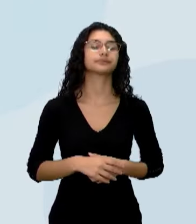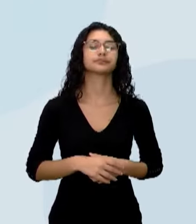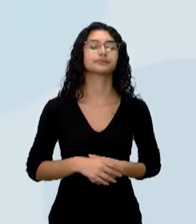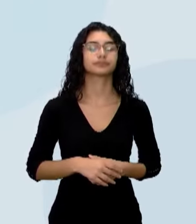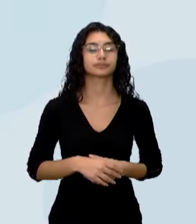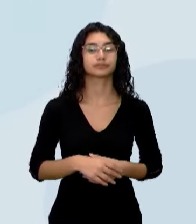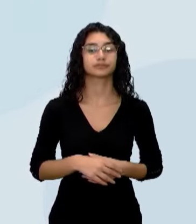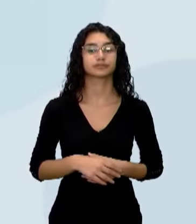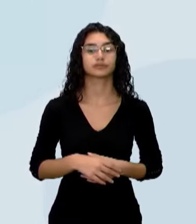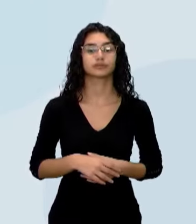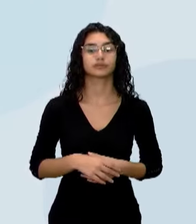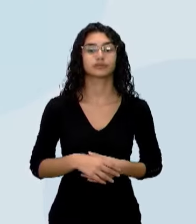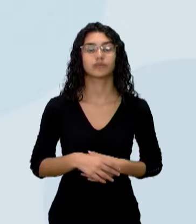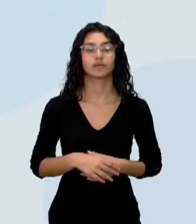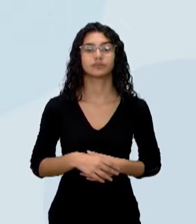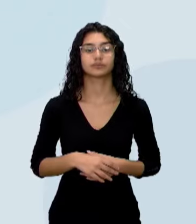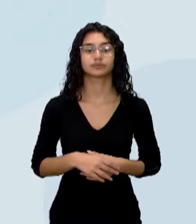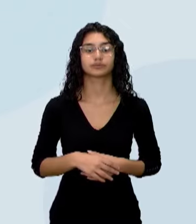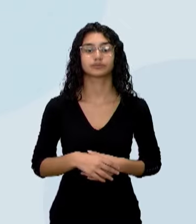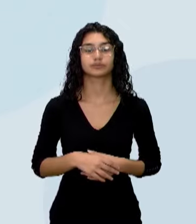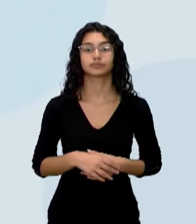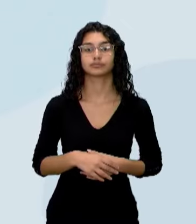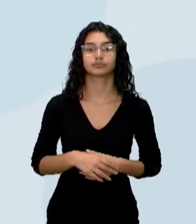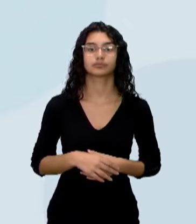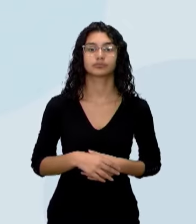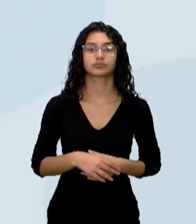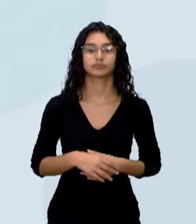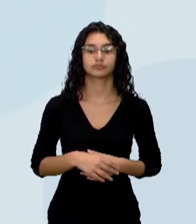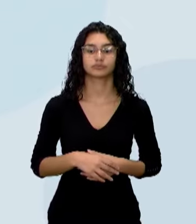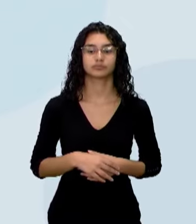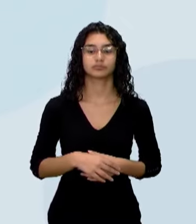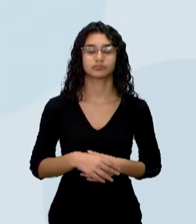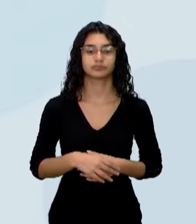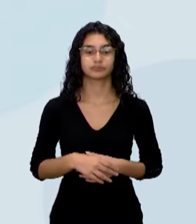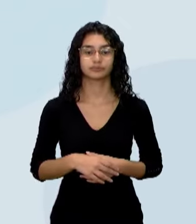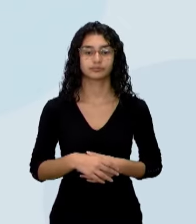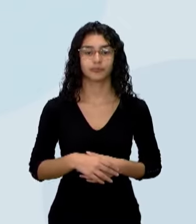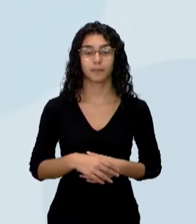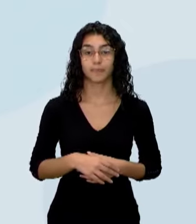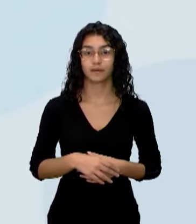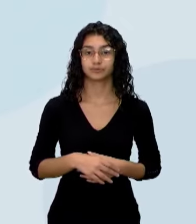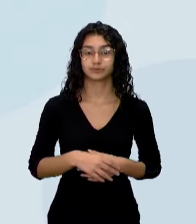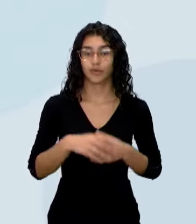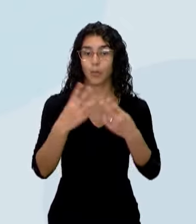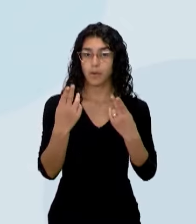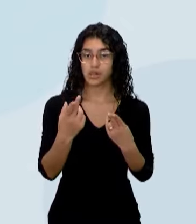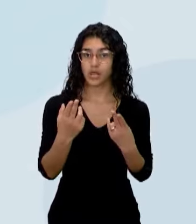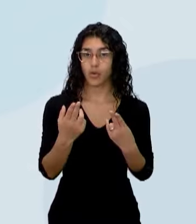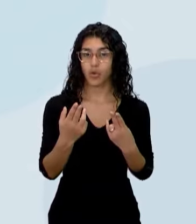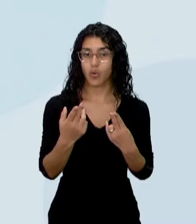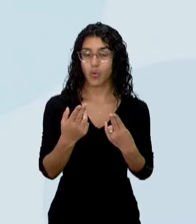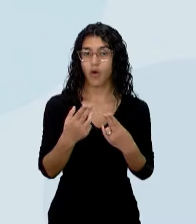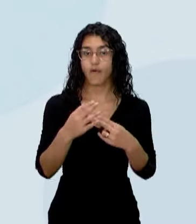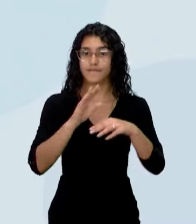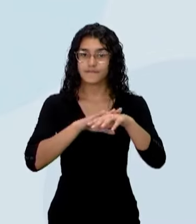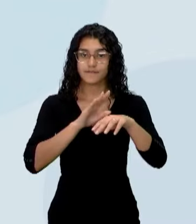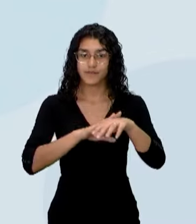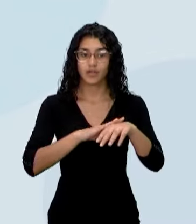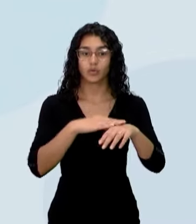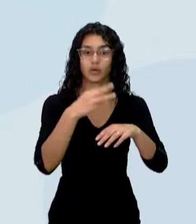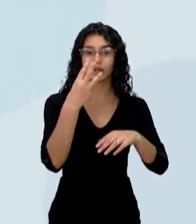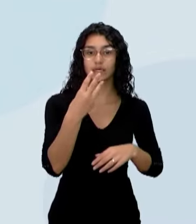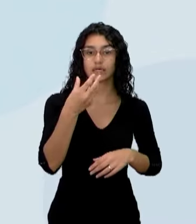bem. Vou passar um tracinho porque eu vou escrever uma razão. Tá bom. Tá? Muito bem. E de um mesmo modelo são produzidos em 36